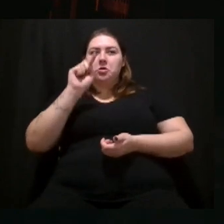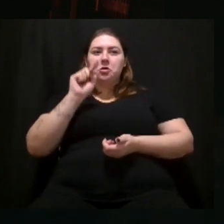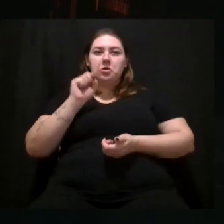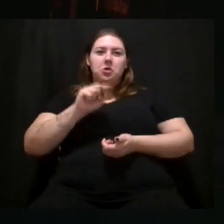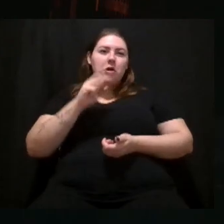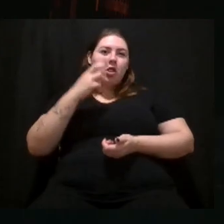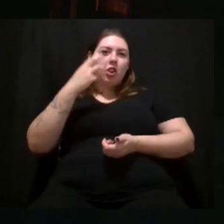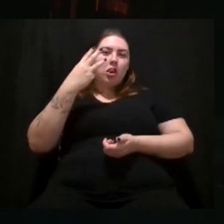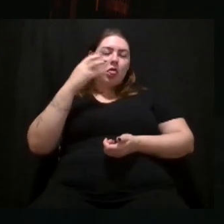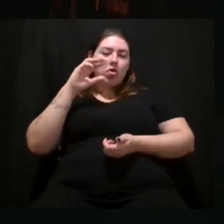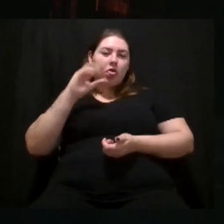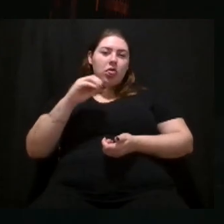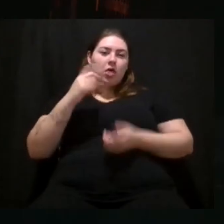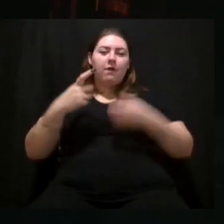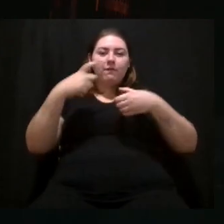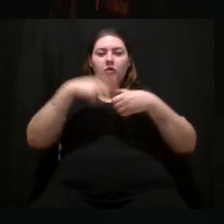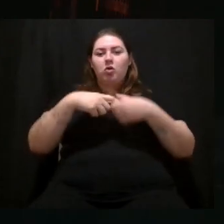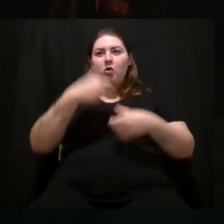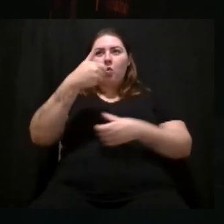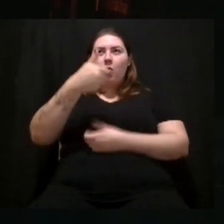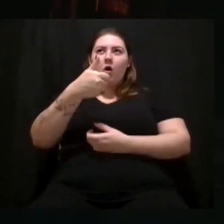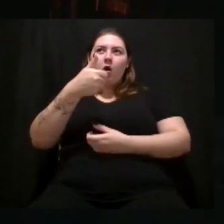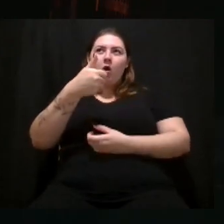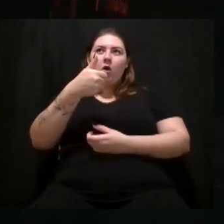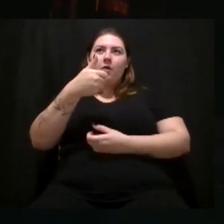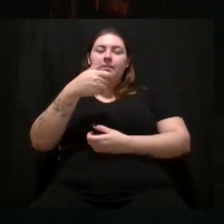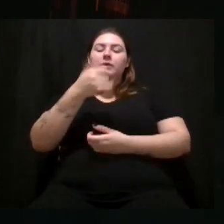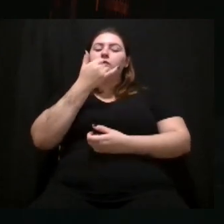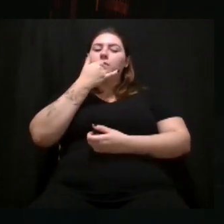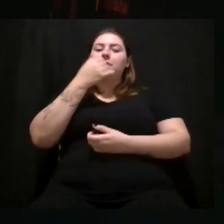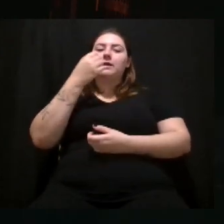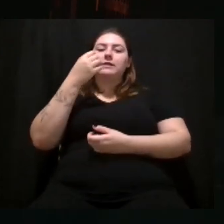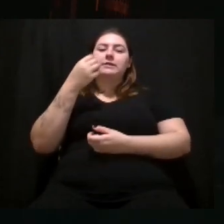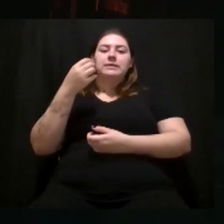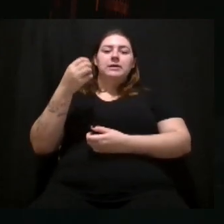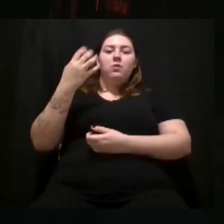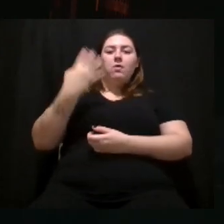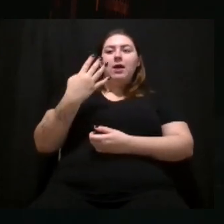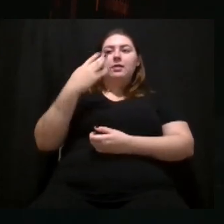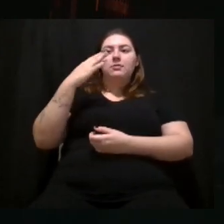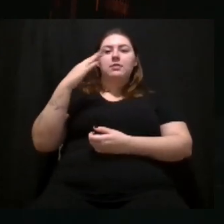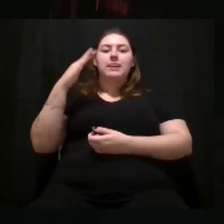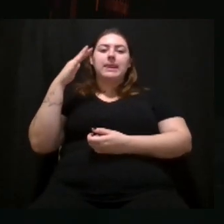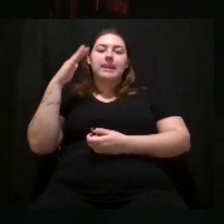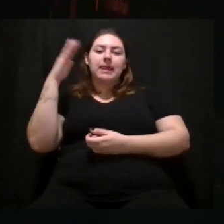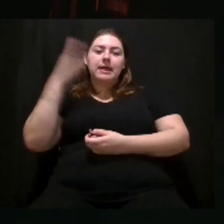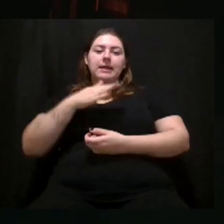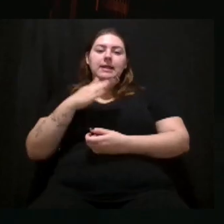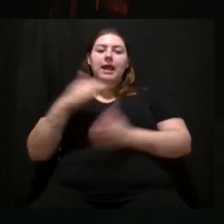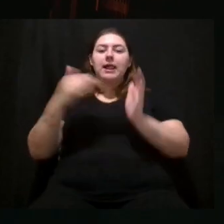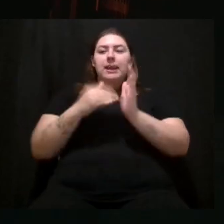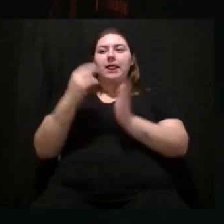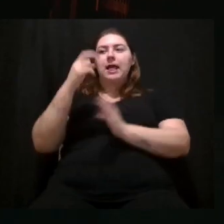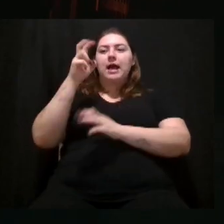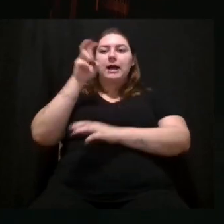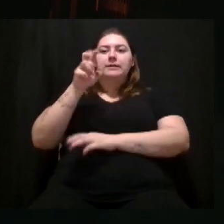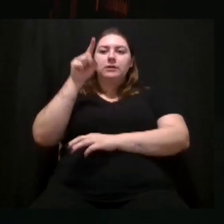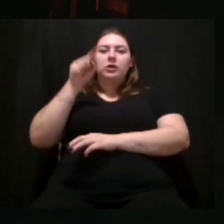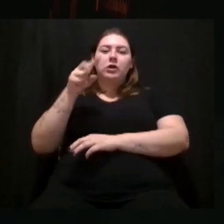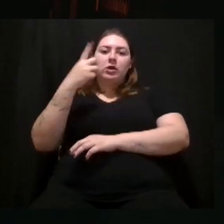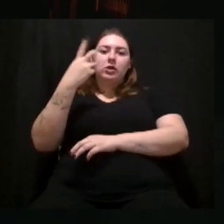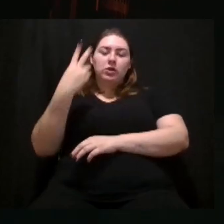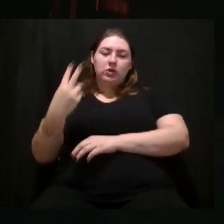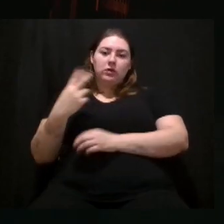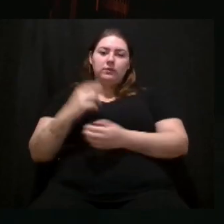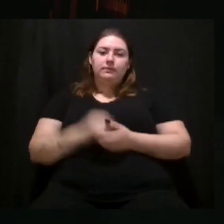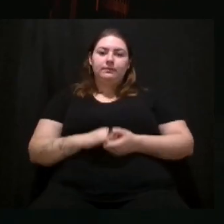retorno entre as 4 da tarde e as 5h12. A Arena do Torcedor Tem telão de 12 metros de largura